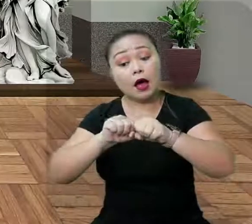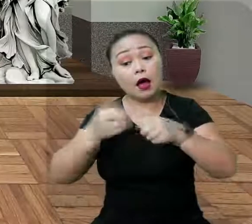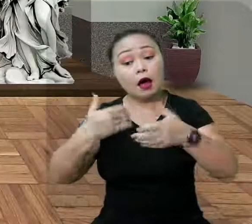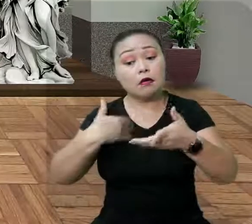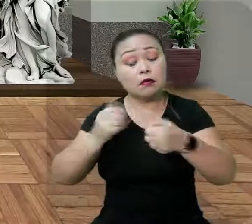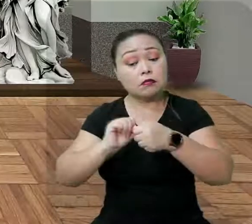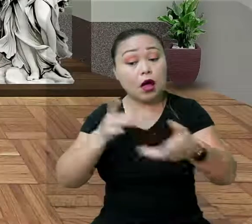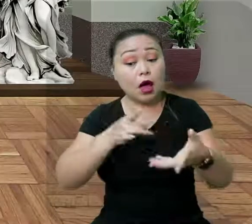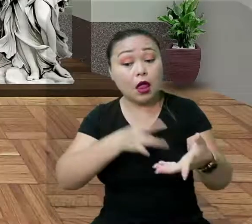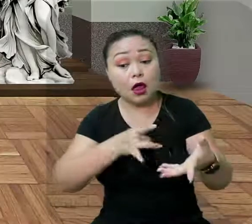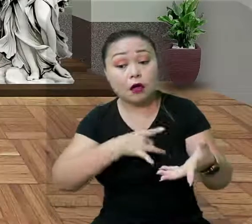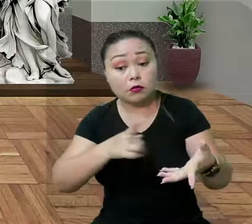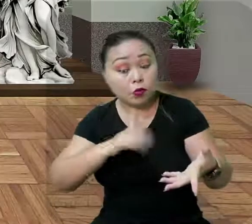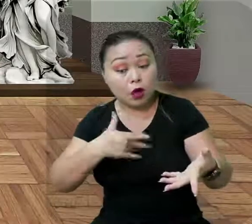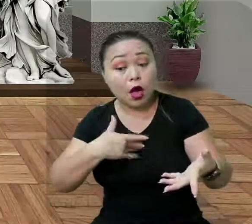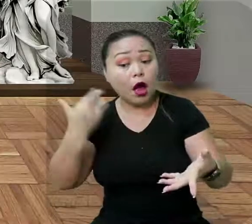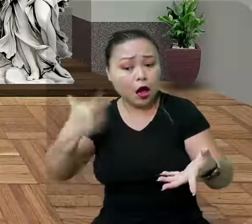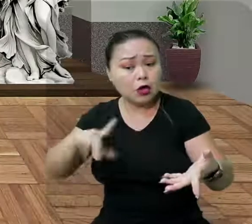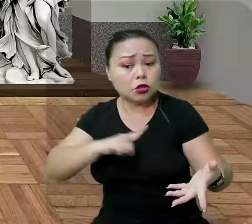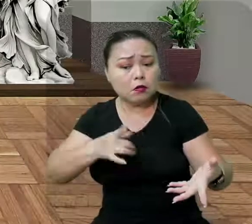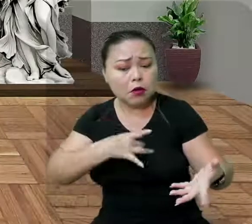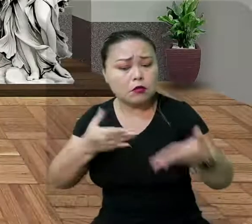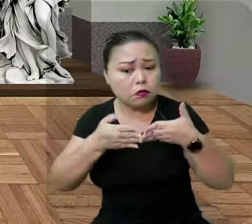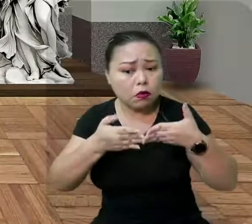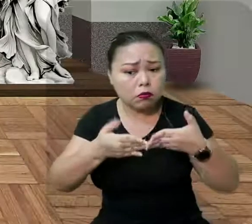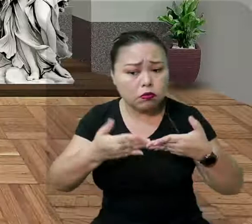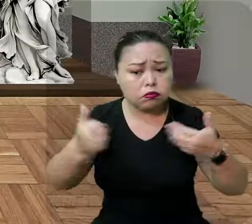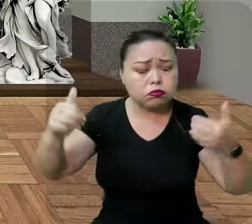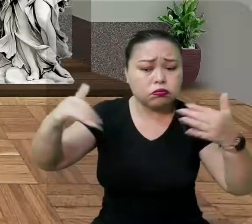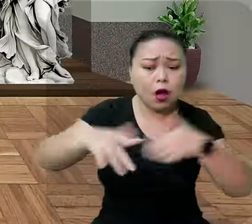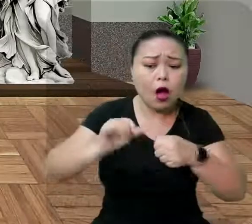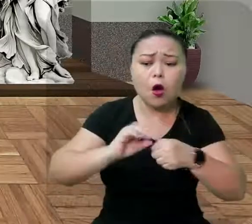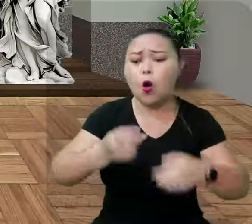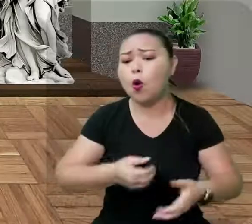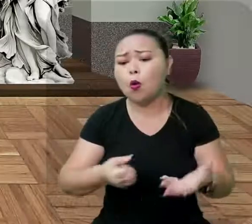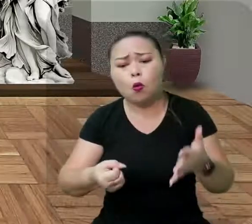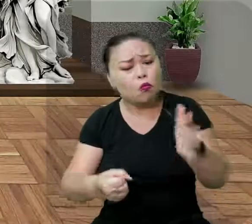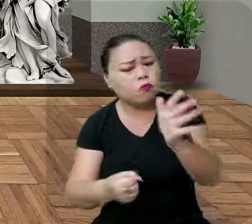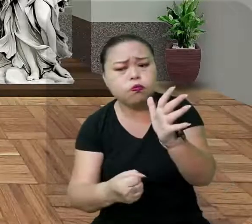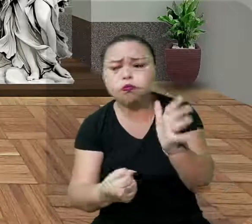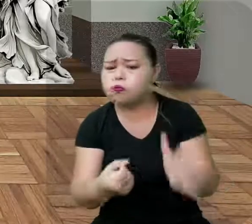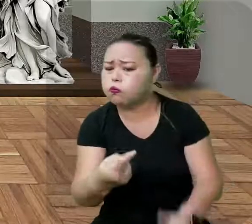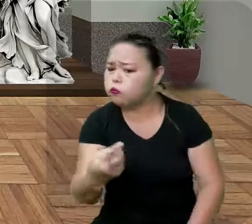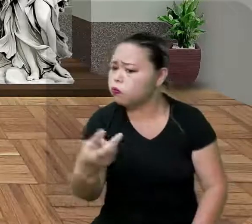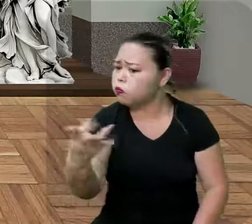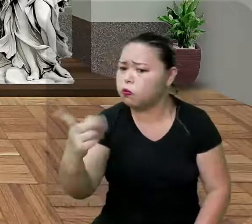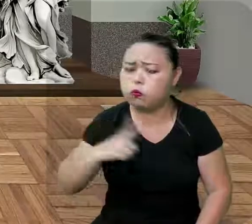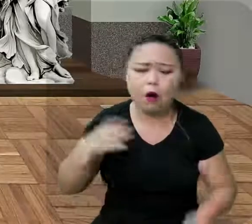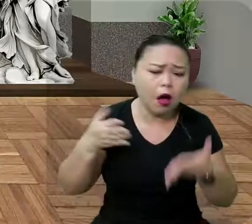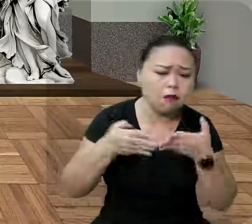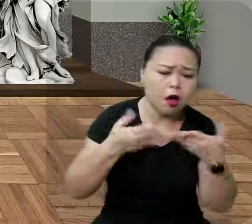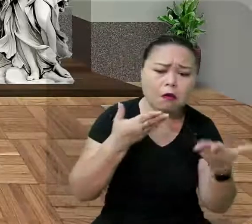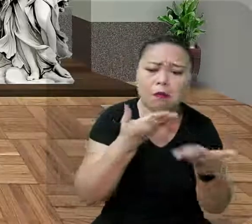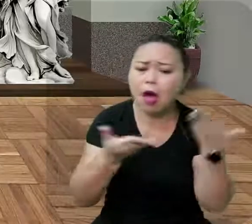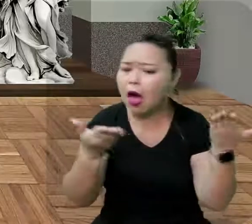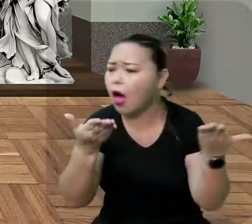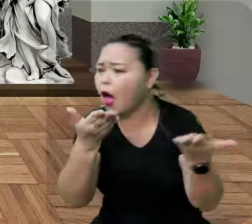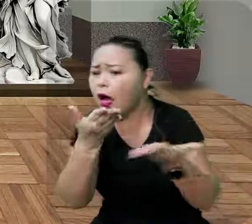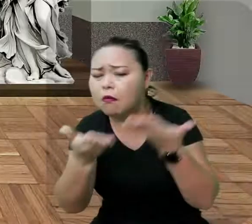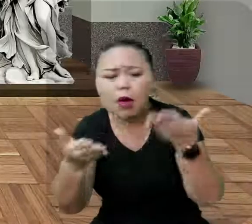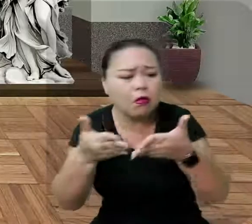então ele não sabe um Navegar em alto-mar Pontos navegadores quantas embarcações se